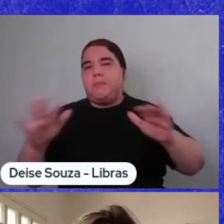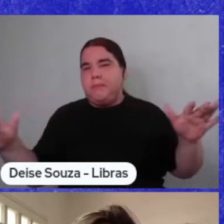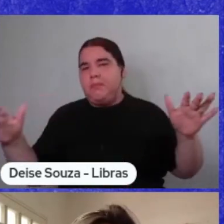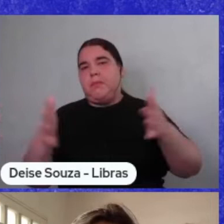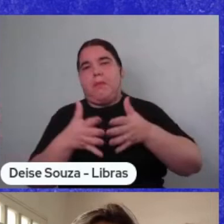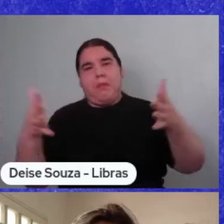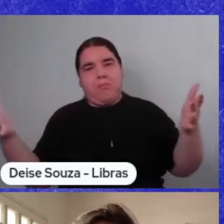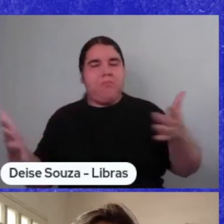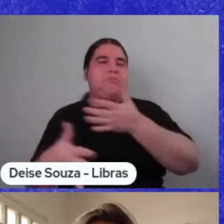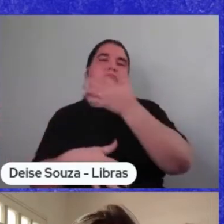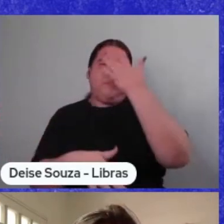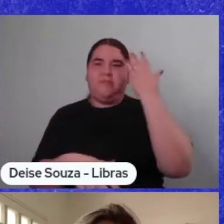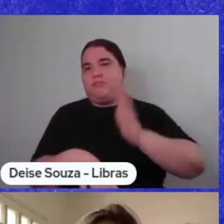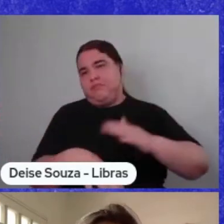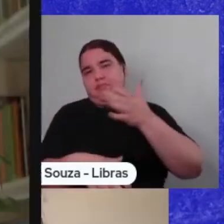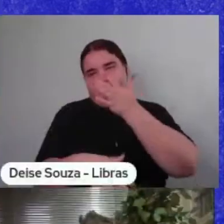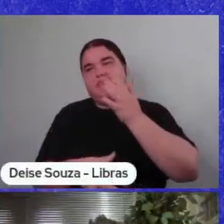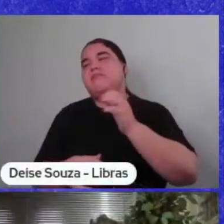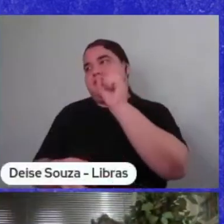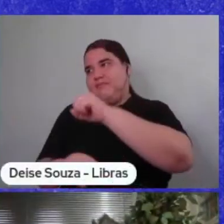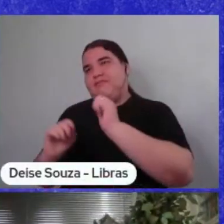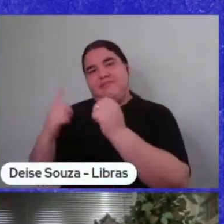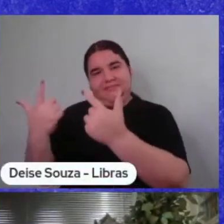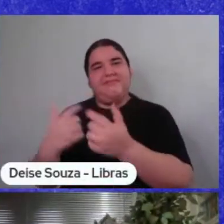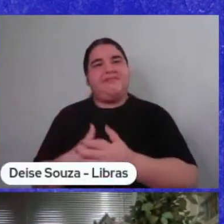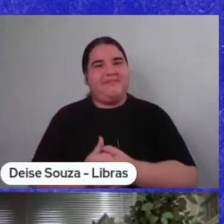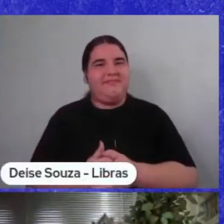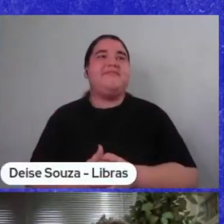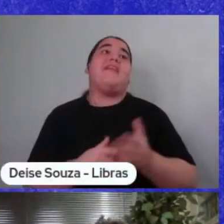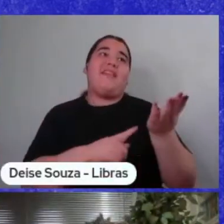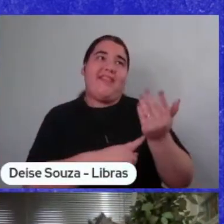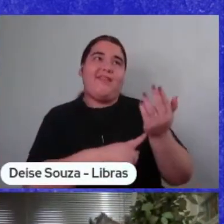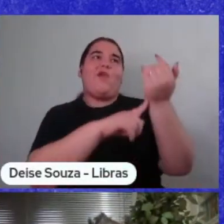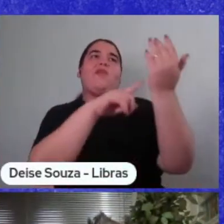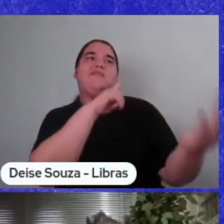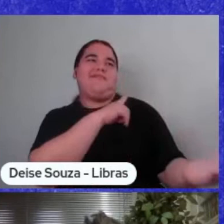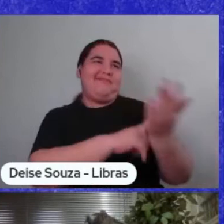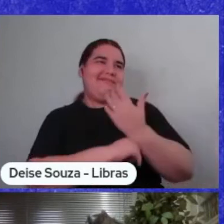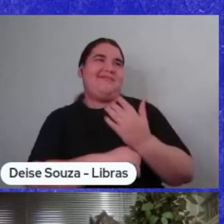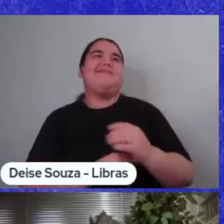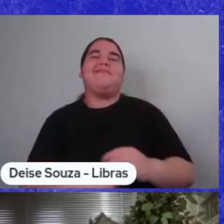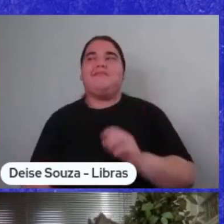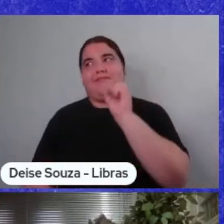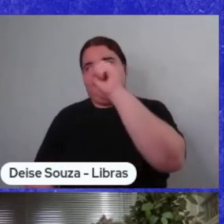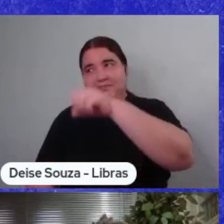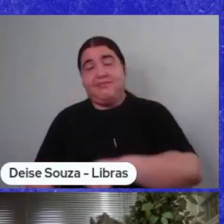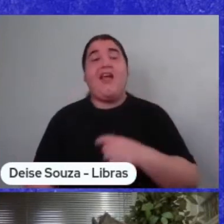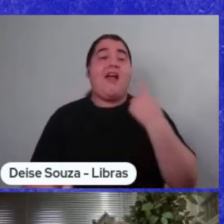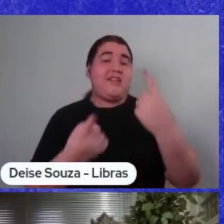né? Sim, com certeza. Com certeza. Então, isso, a tecnologia é a nosso favor. Exatamente. Ela está aí, às vezes ela atrapalha,